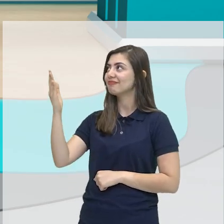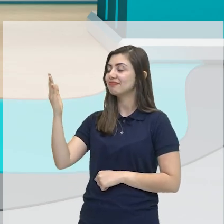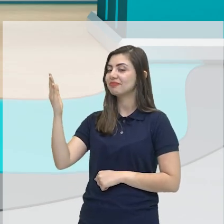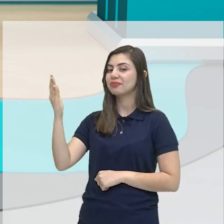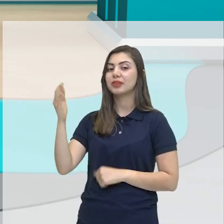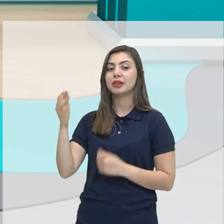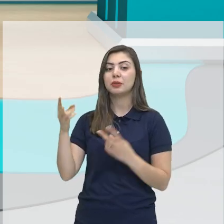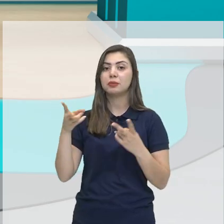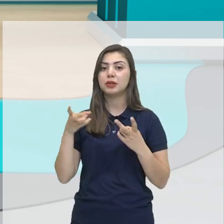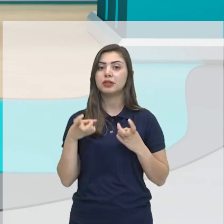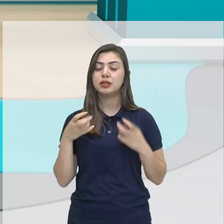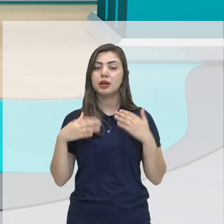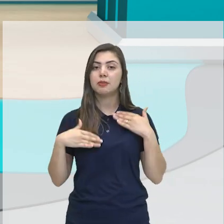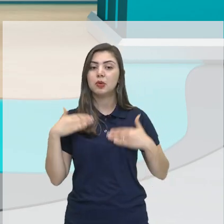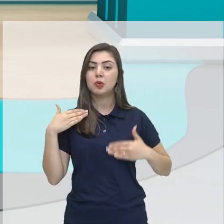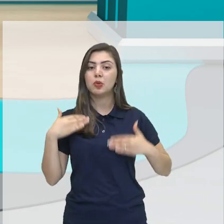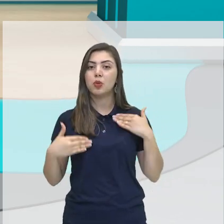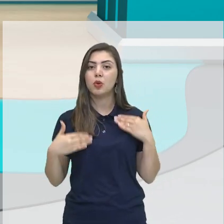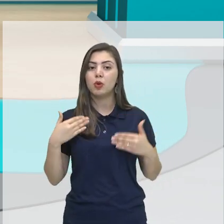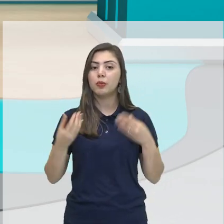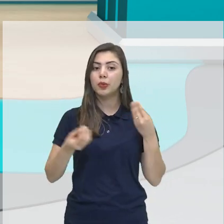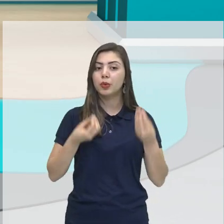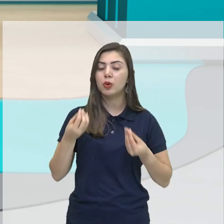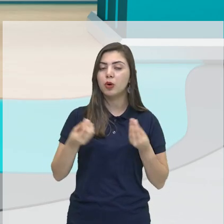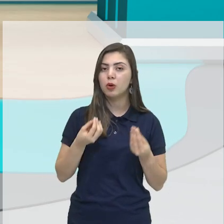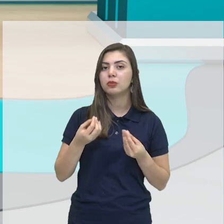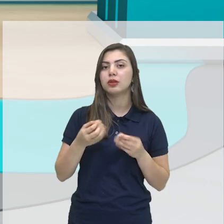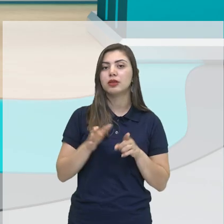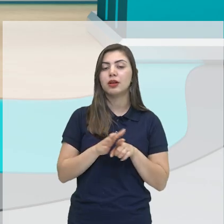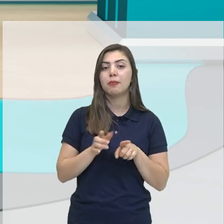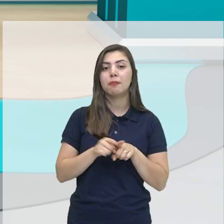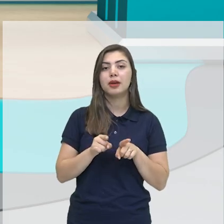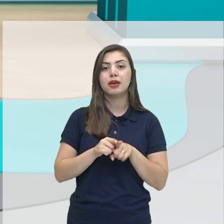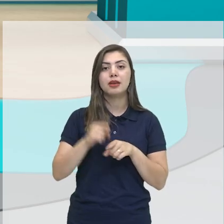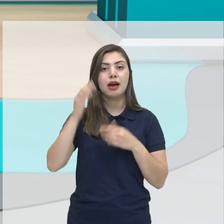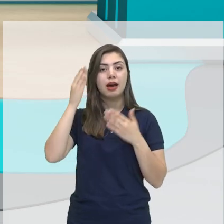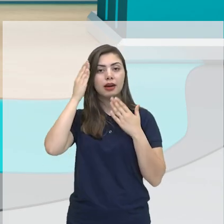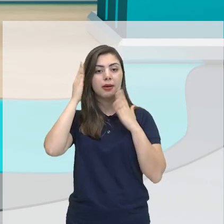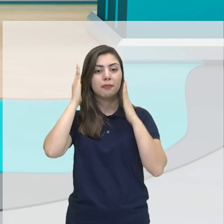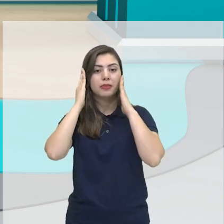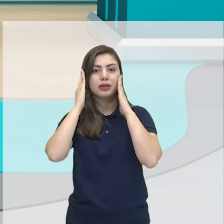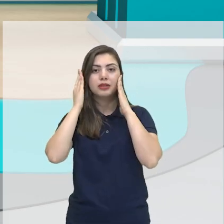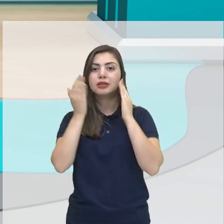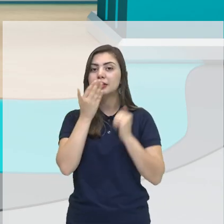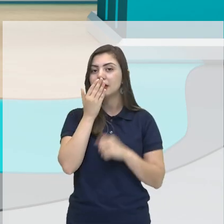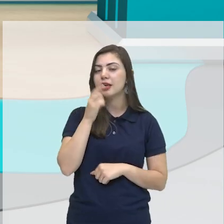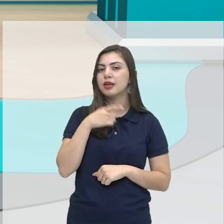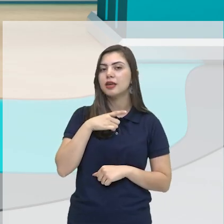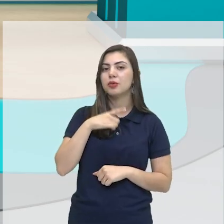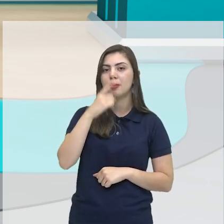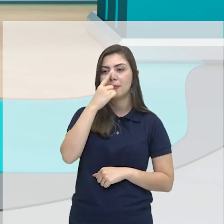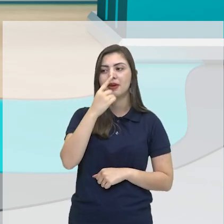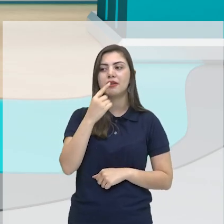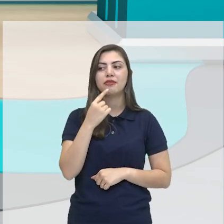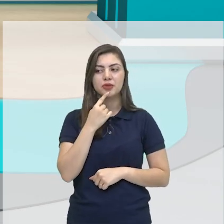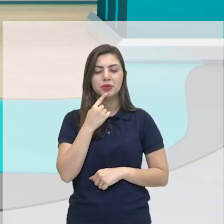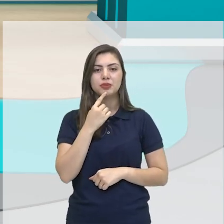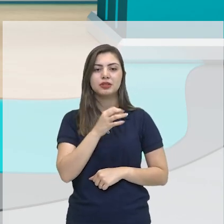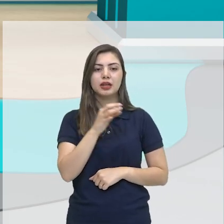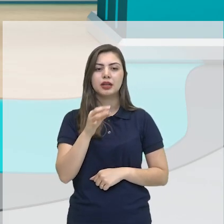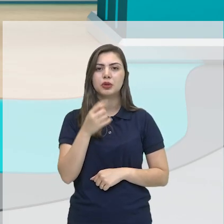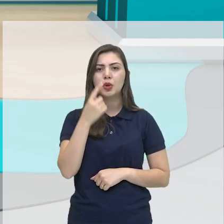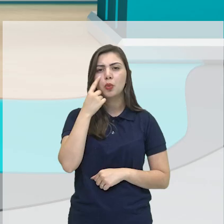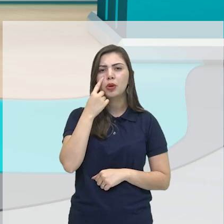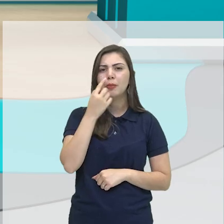estão observando aqui, né? A cabeça de perfil. Só que os olhos são representados olhando para frente. E